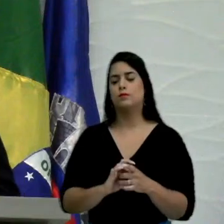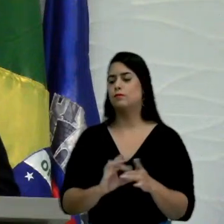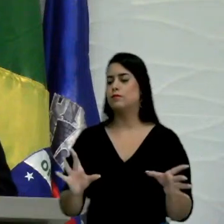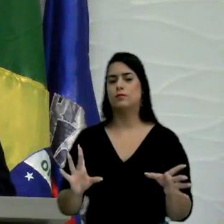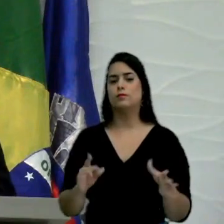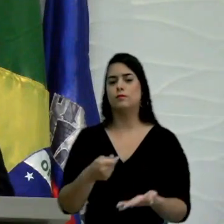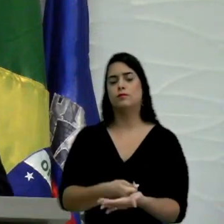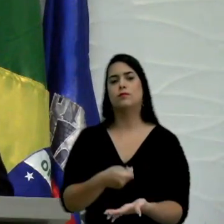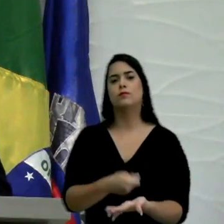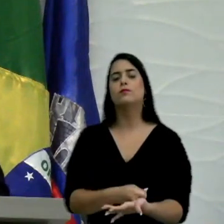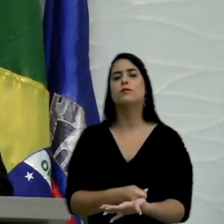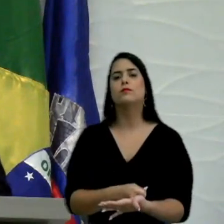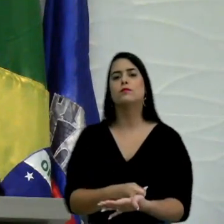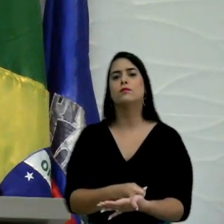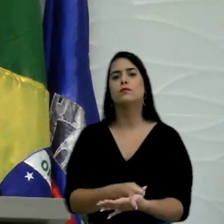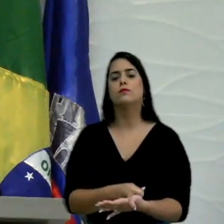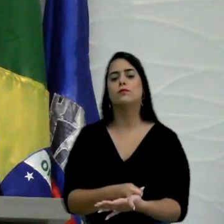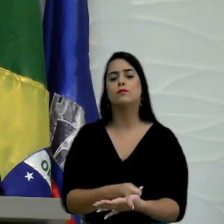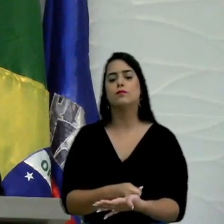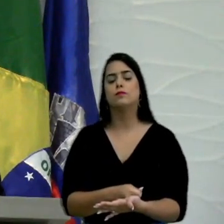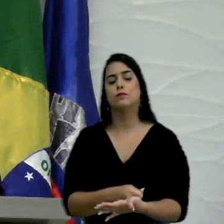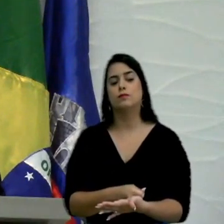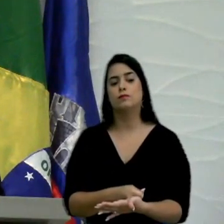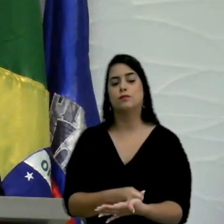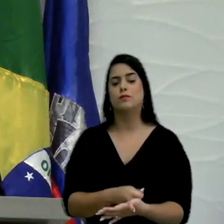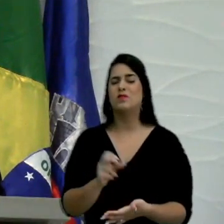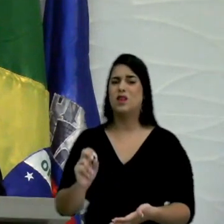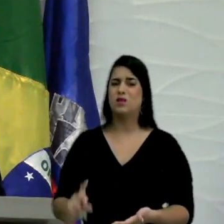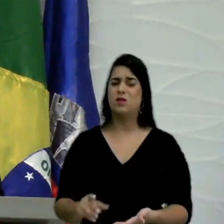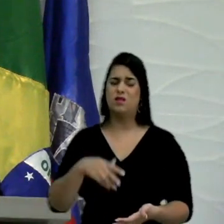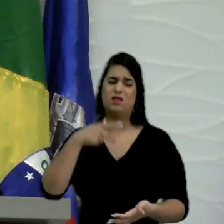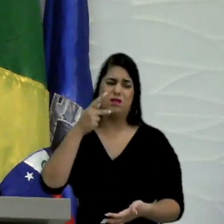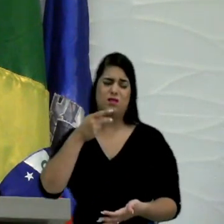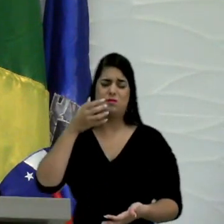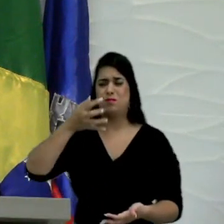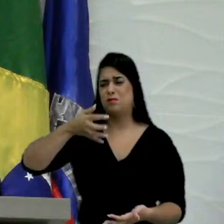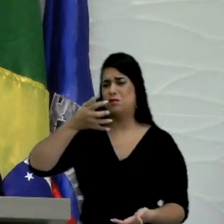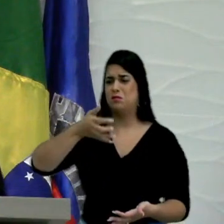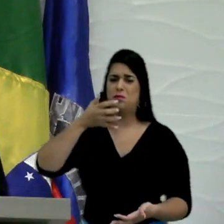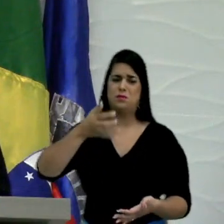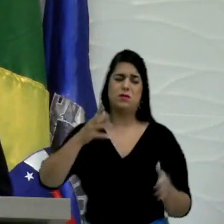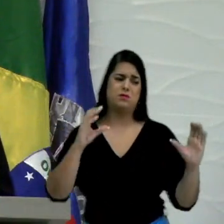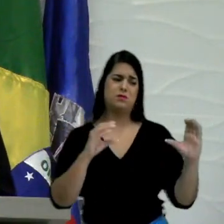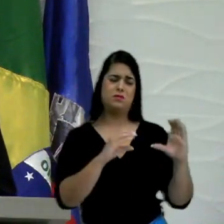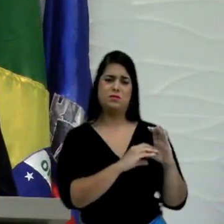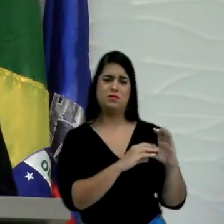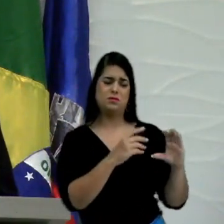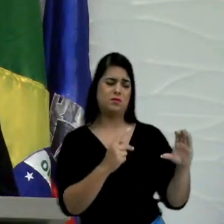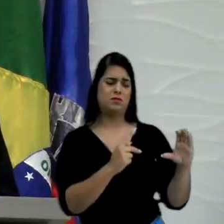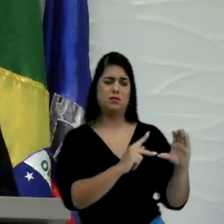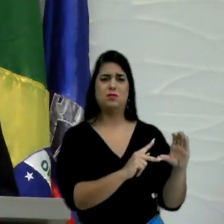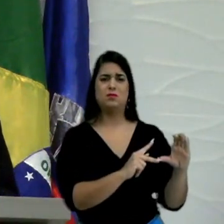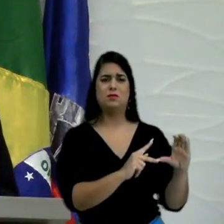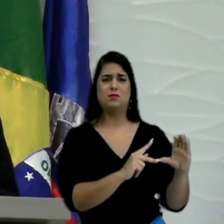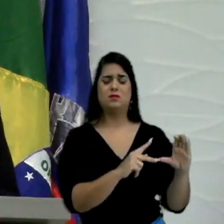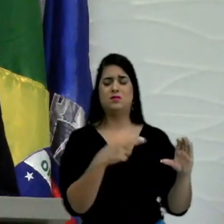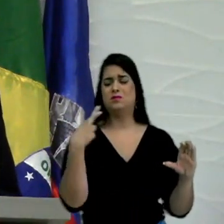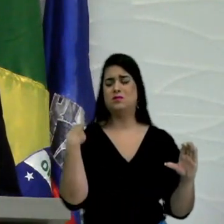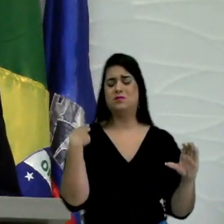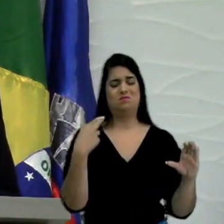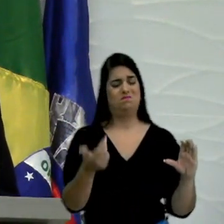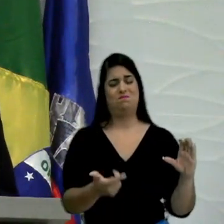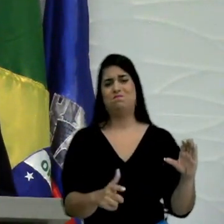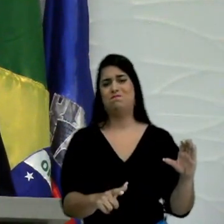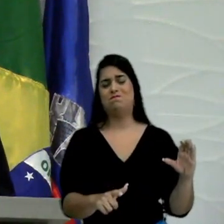atitudes da Compesa, porque não adianta mais a gente vir cobrar, vir falar, porque a Compesa não... A Compesa, eu posso dizer aqui